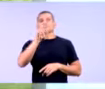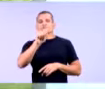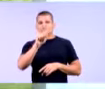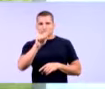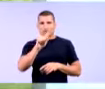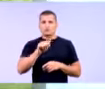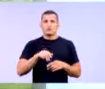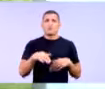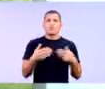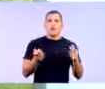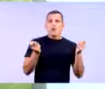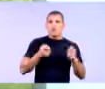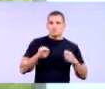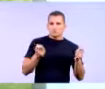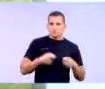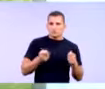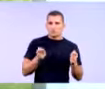quais as possíveis